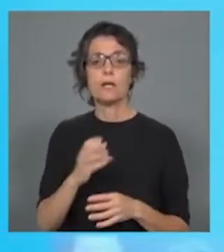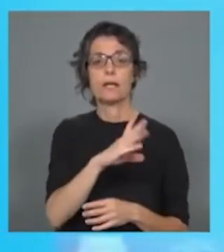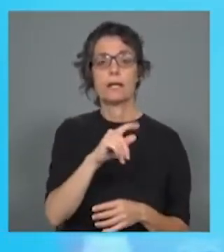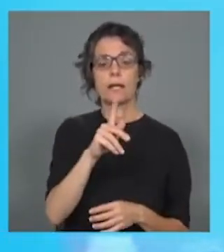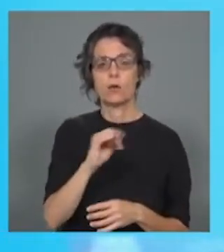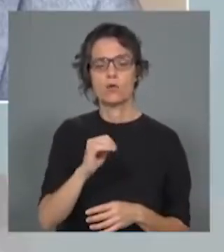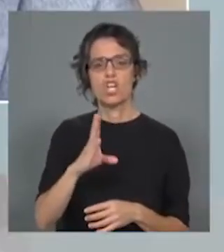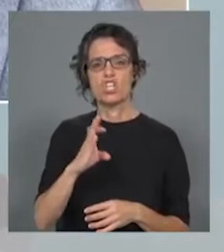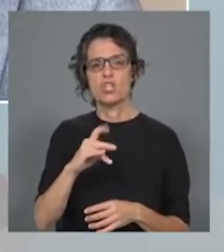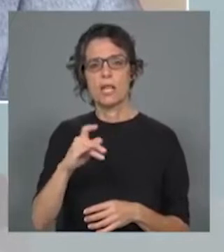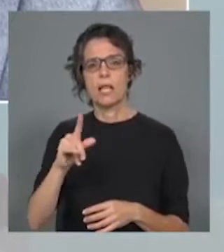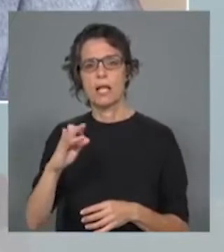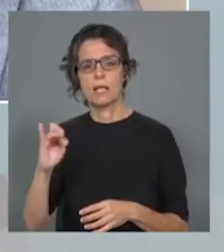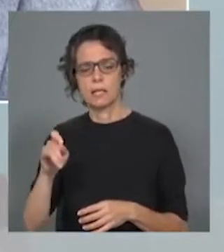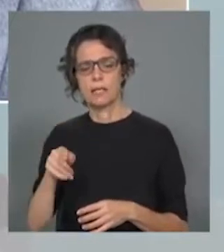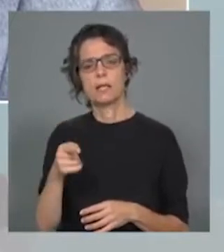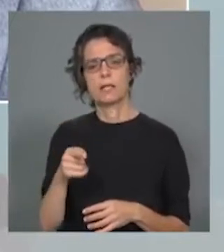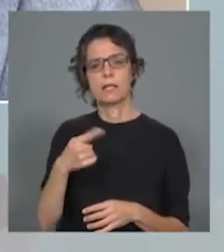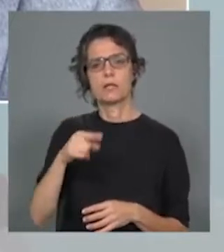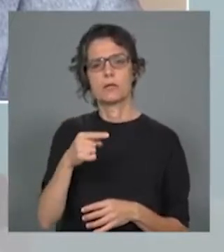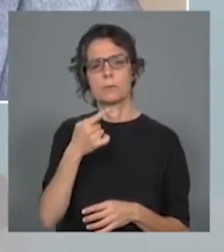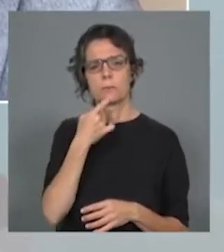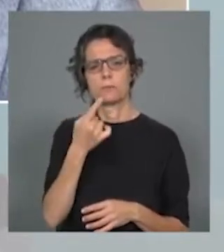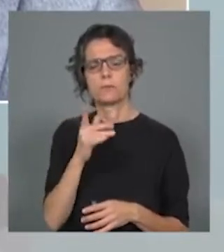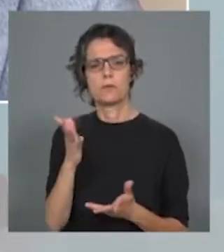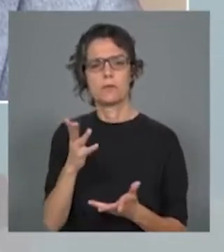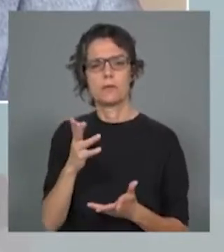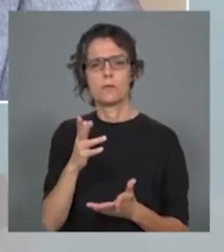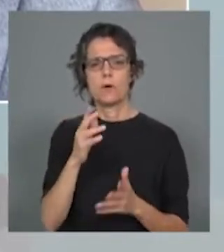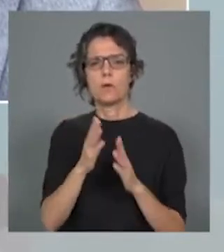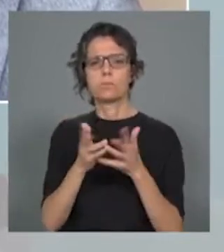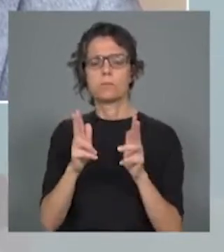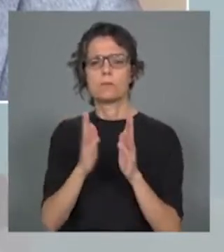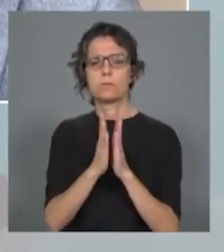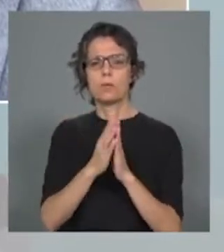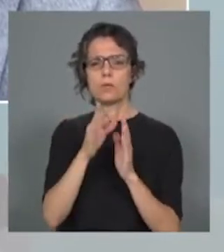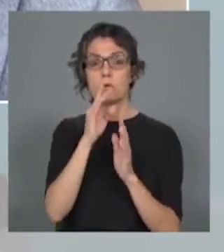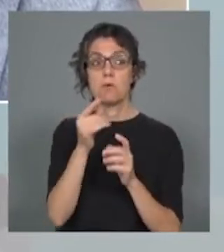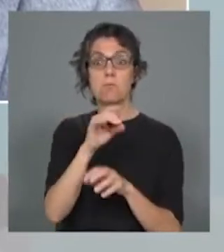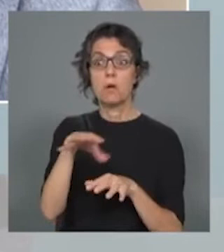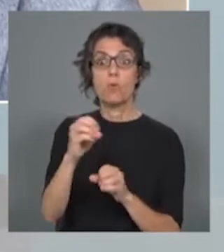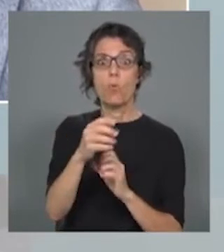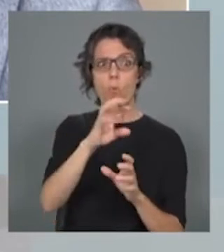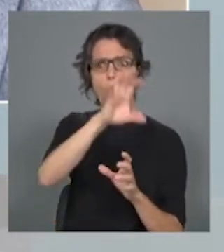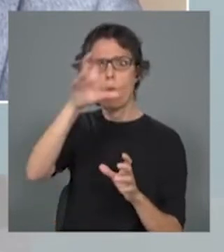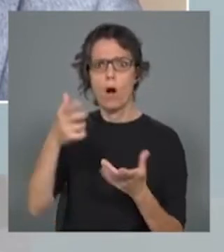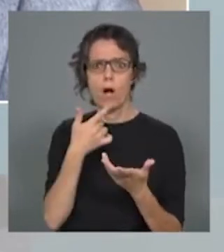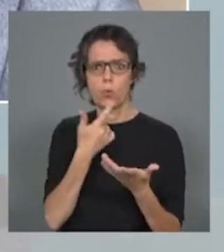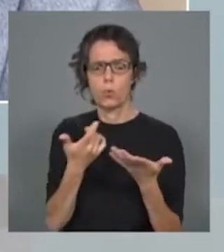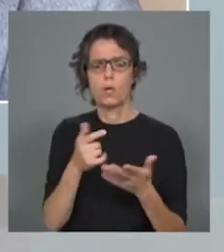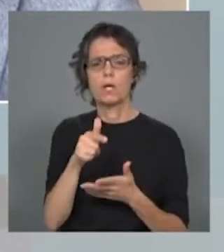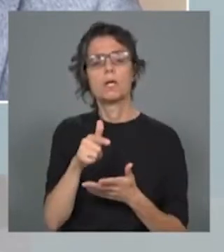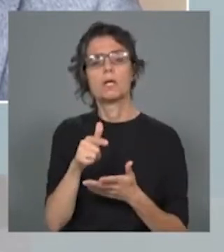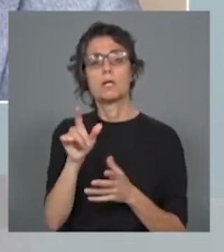aqui com o Padre Peter, a ausência de liberdade religiosa em tantas partes do mundo integra a comunidade